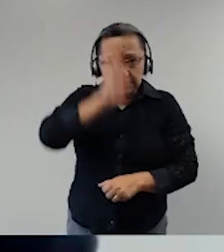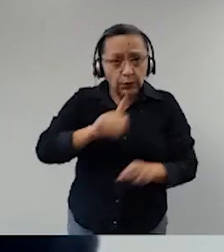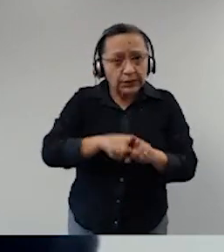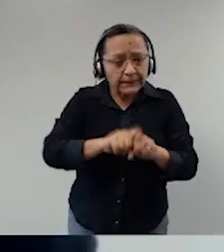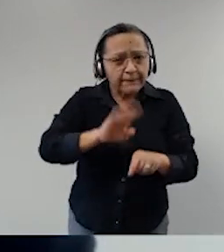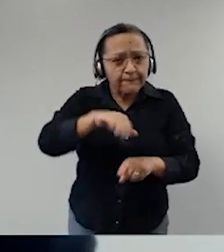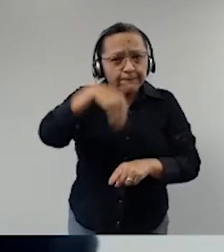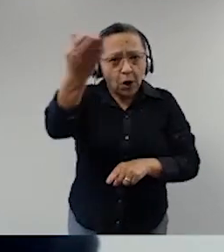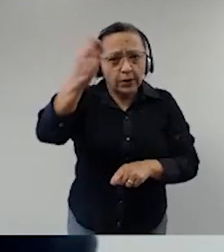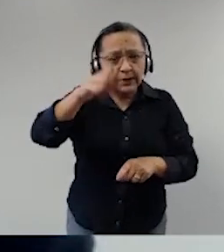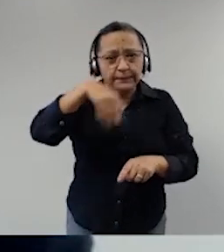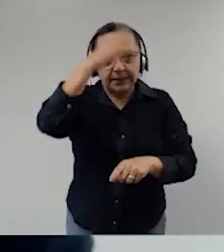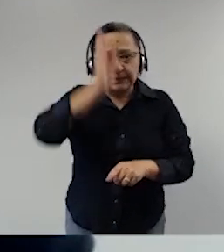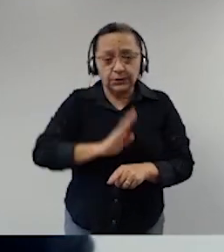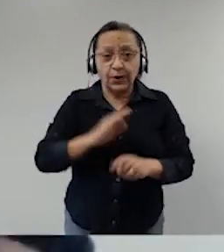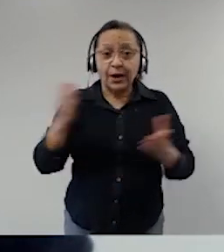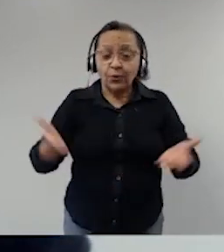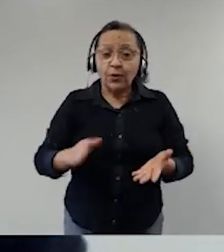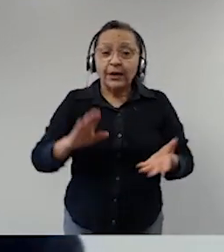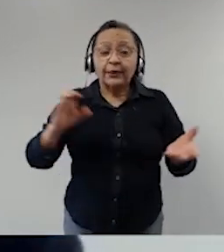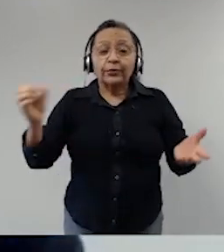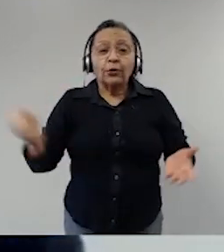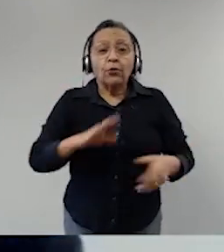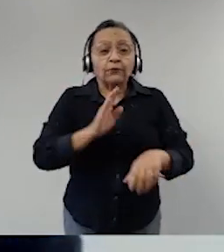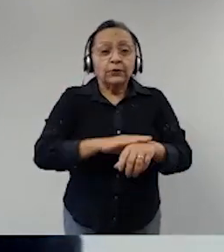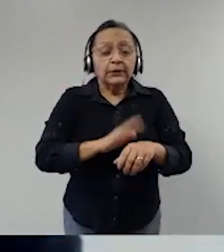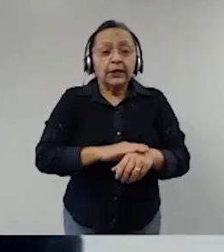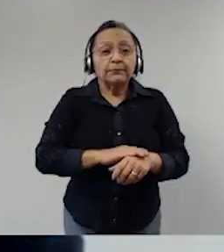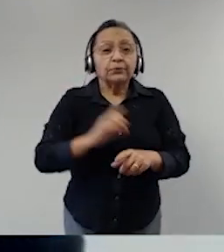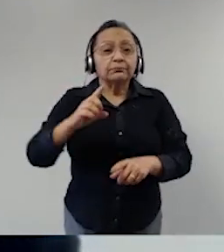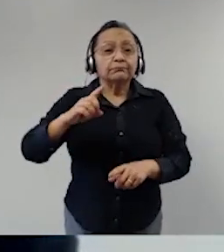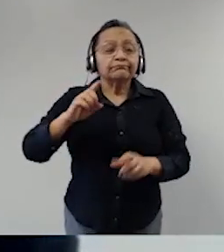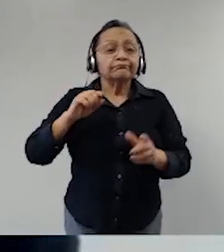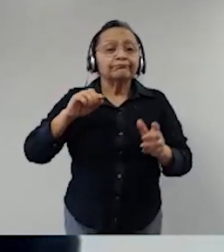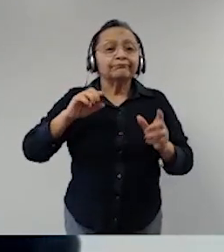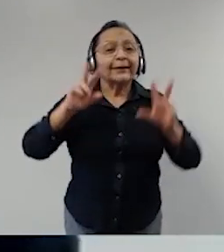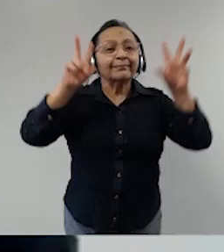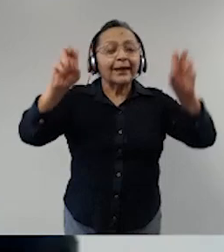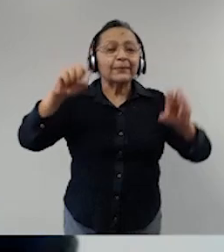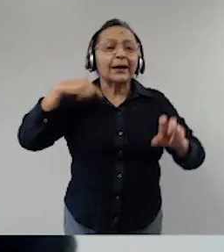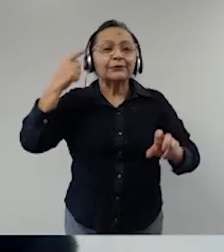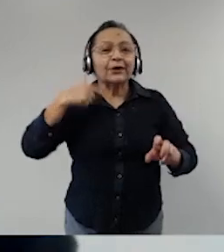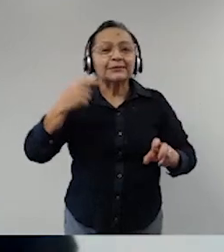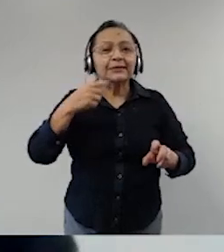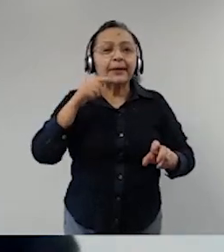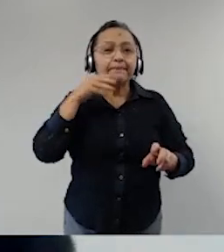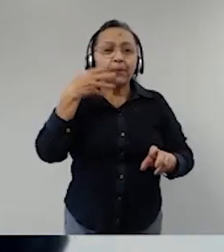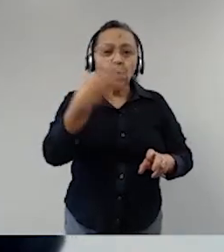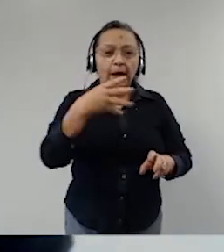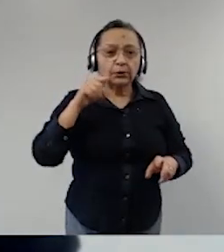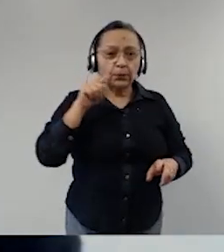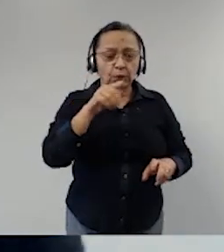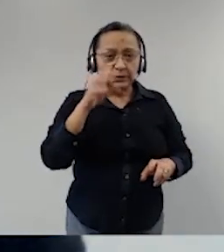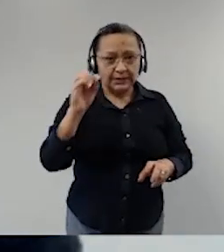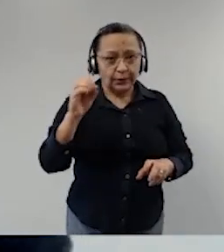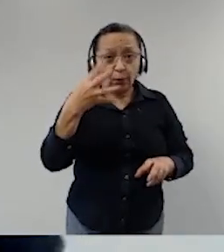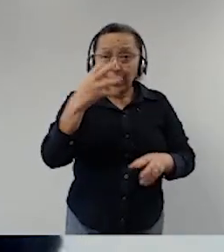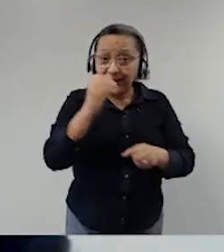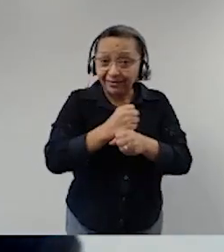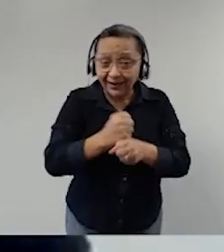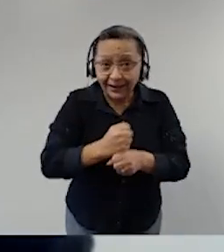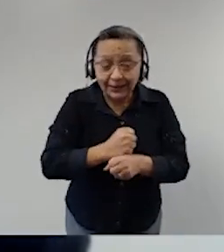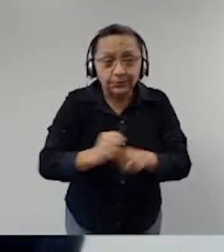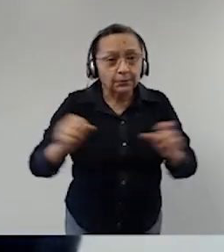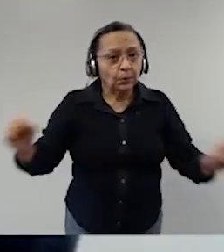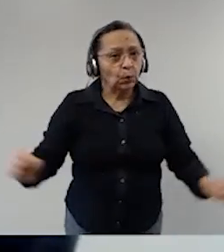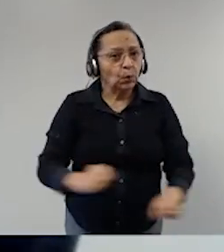era chamada de Advocacia 4.0, e que não seria possível esse encontro com tantos